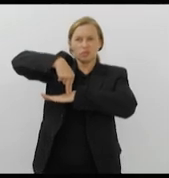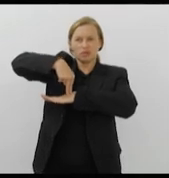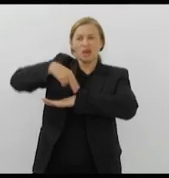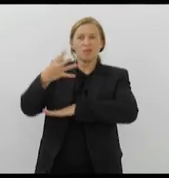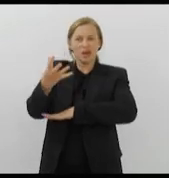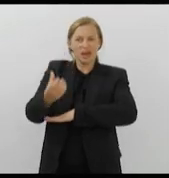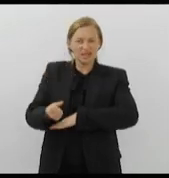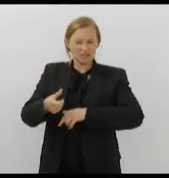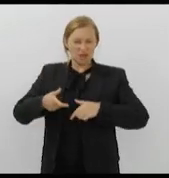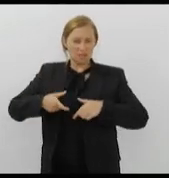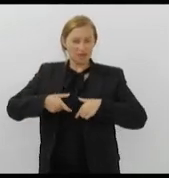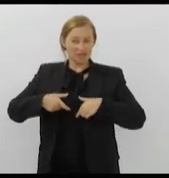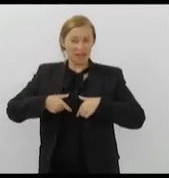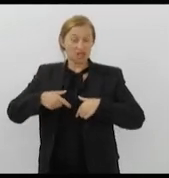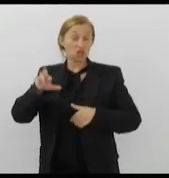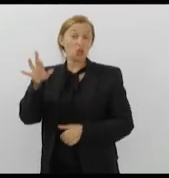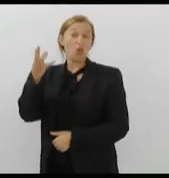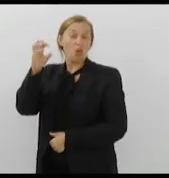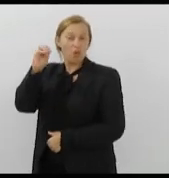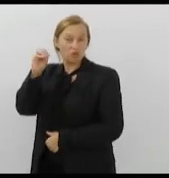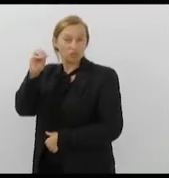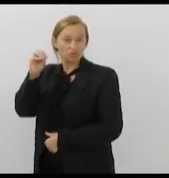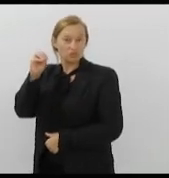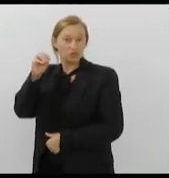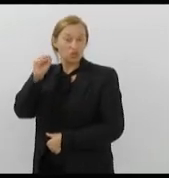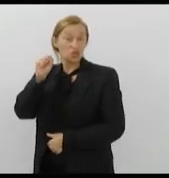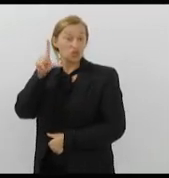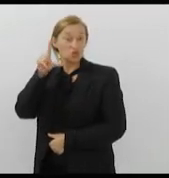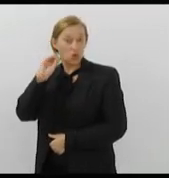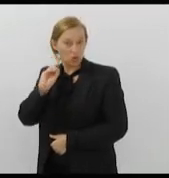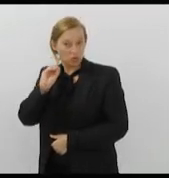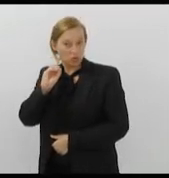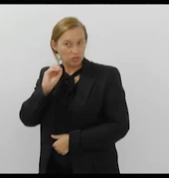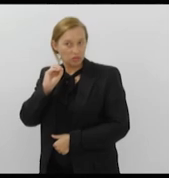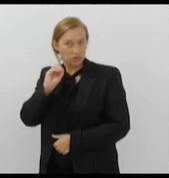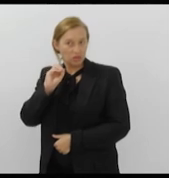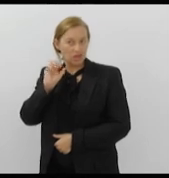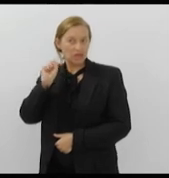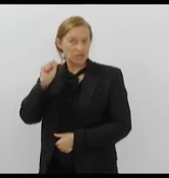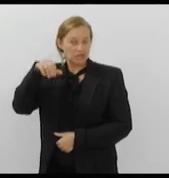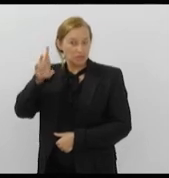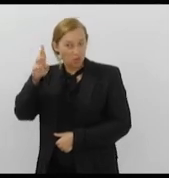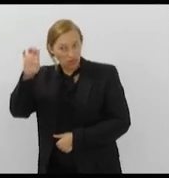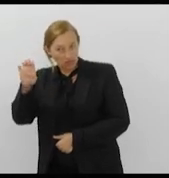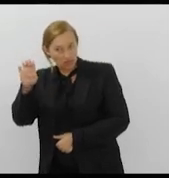receber a medalha de ouro de solo. E a Simone Biles, a